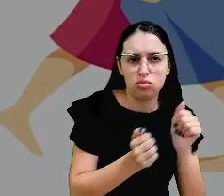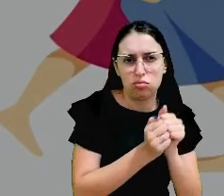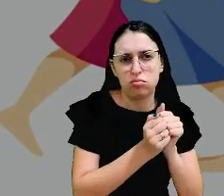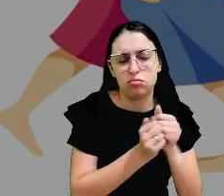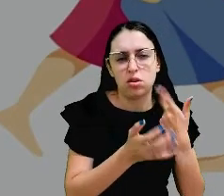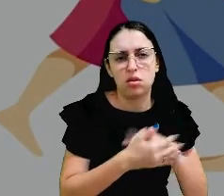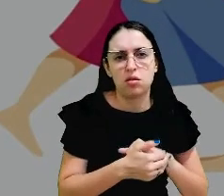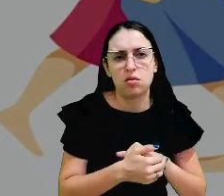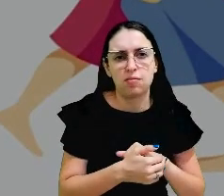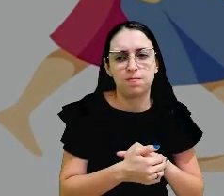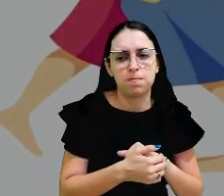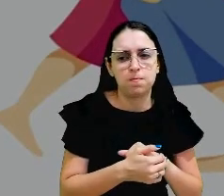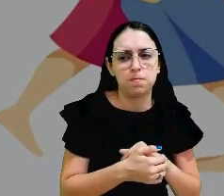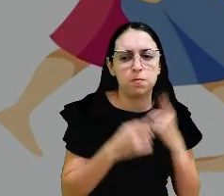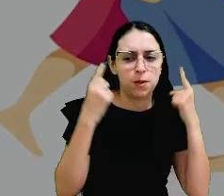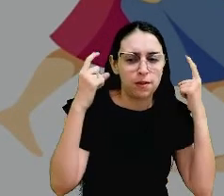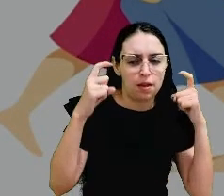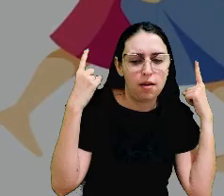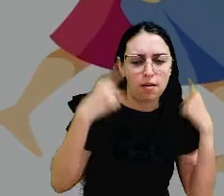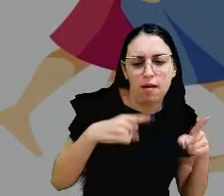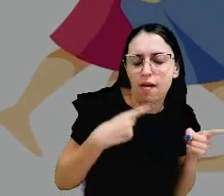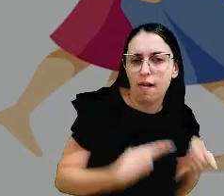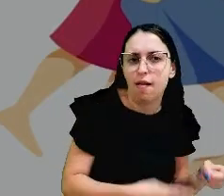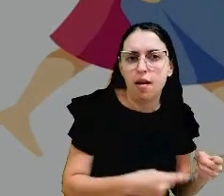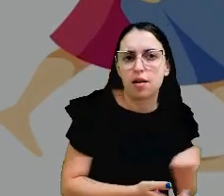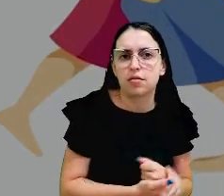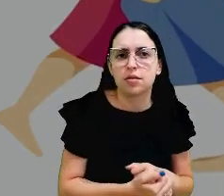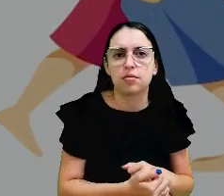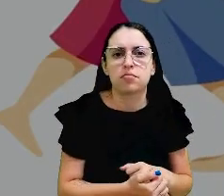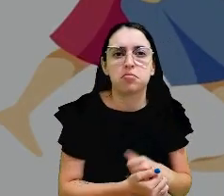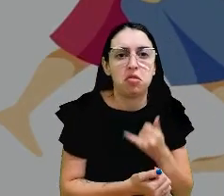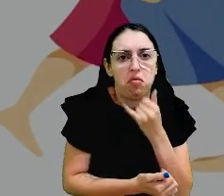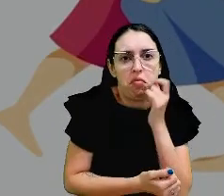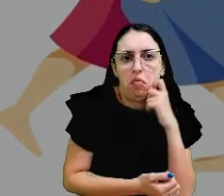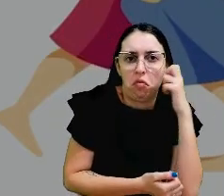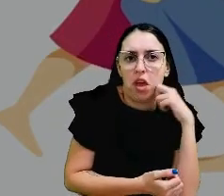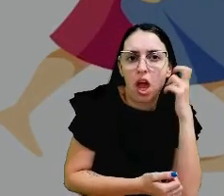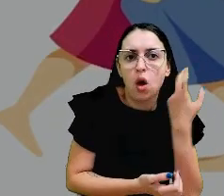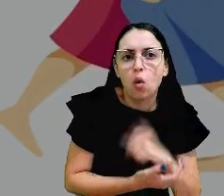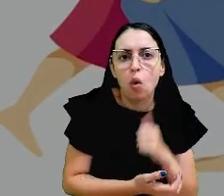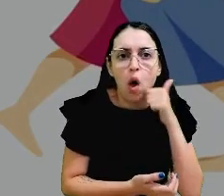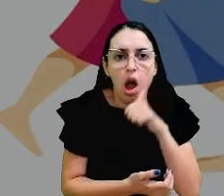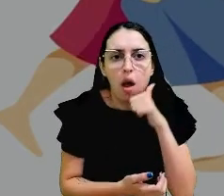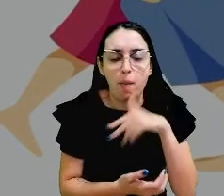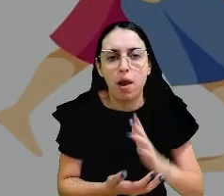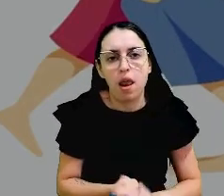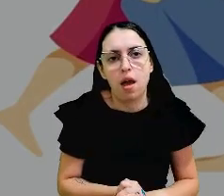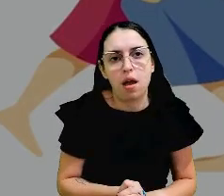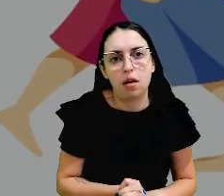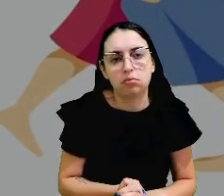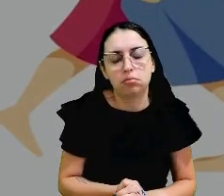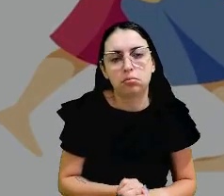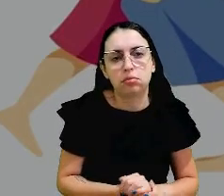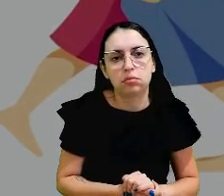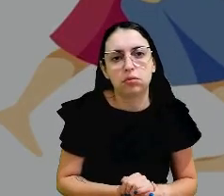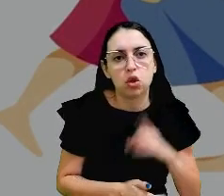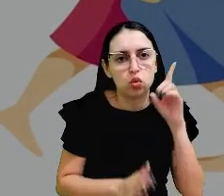comum com tratamentos zombeteiros que desmoralizem e que desrespeitem a mulher